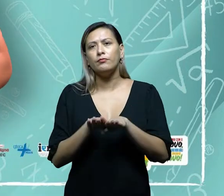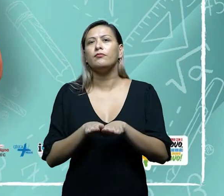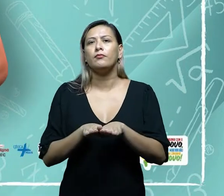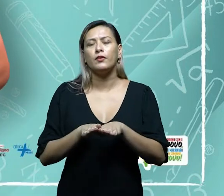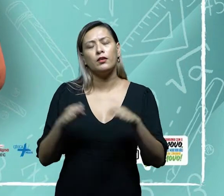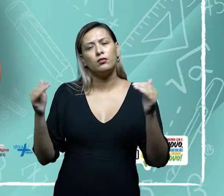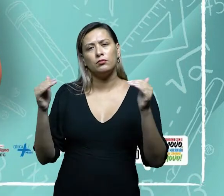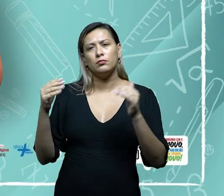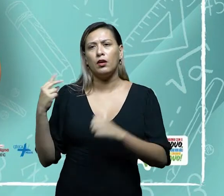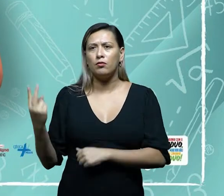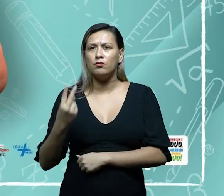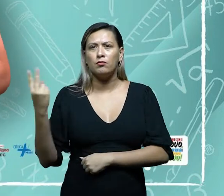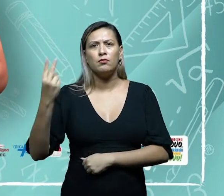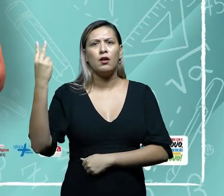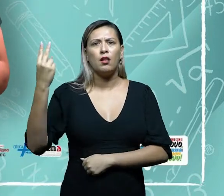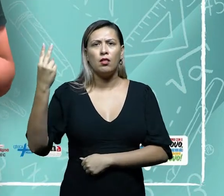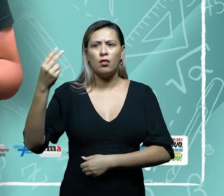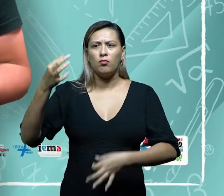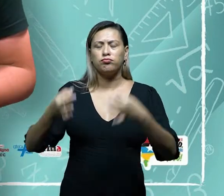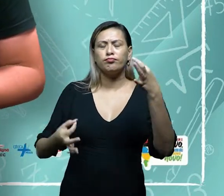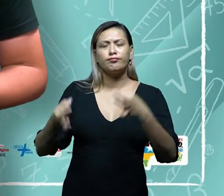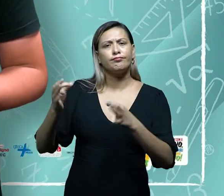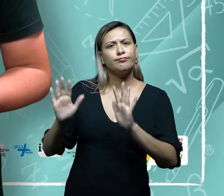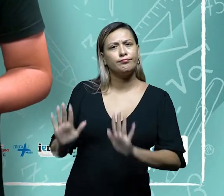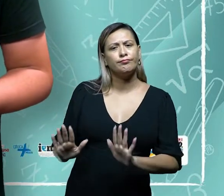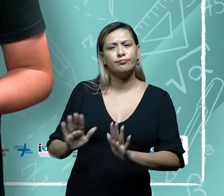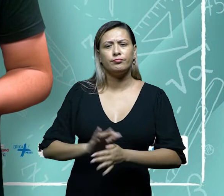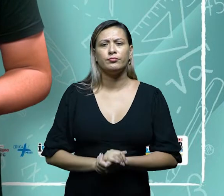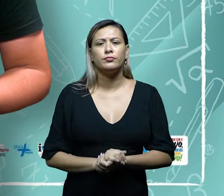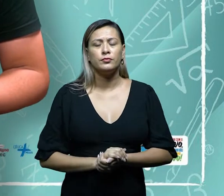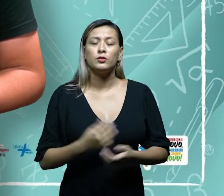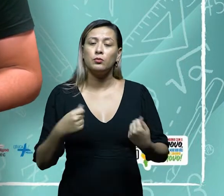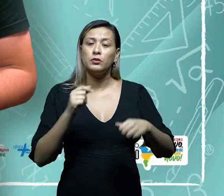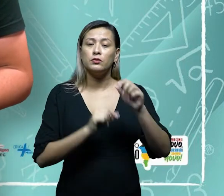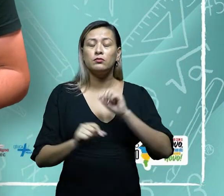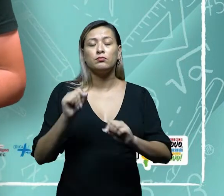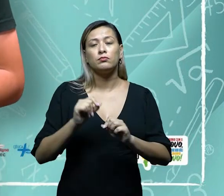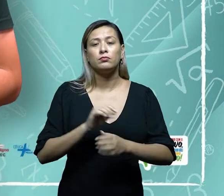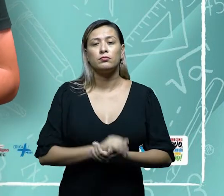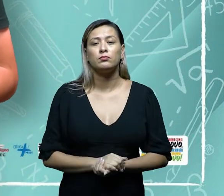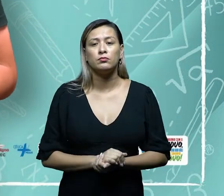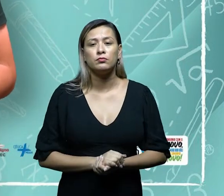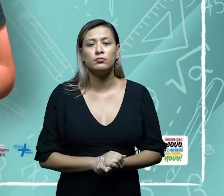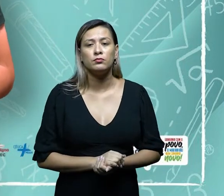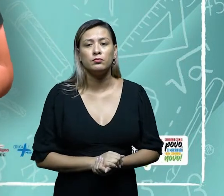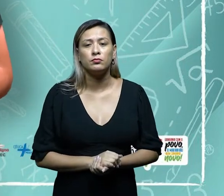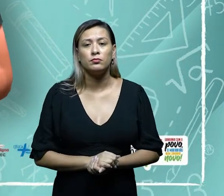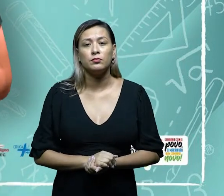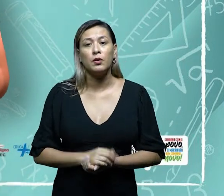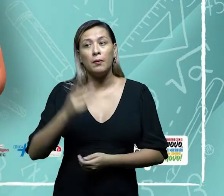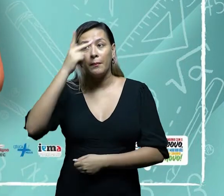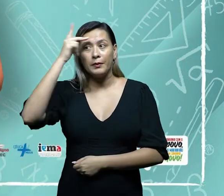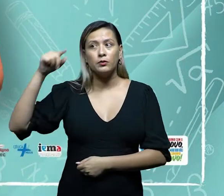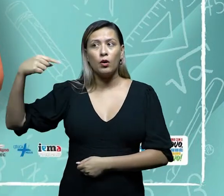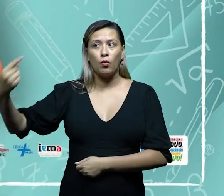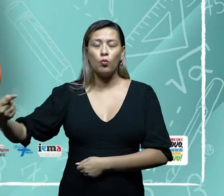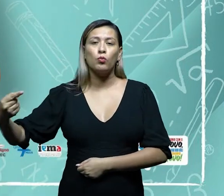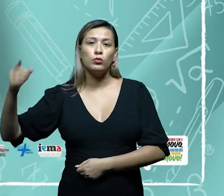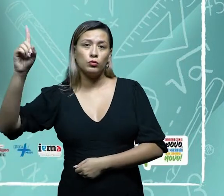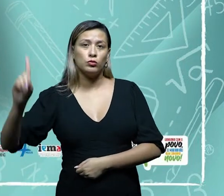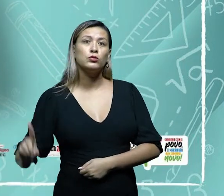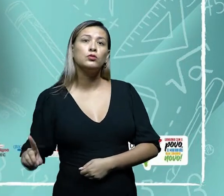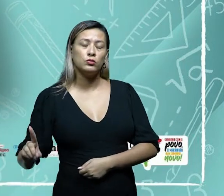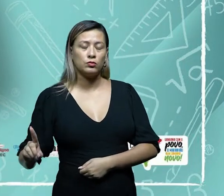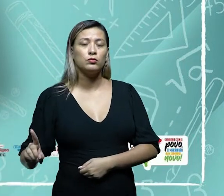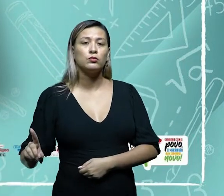tá bom? Então, de fato, eu tenho que relativizar esses meus direitos para que o outro possa exercer o seu direito, não ter o seu